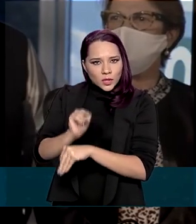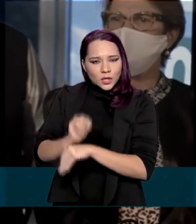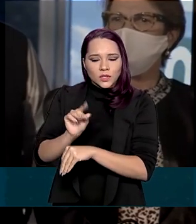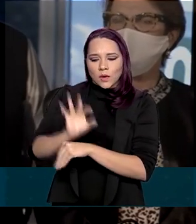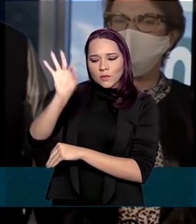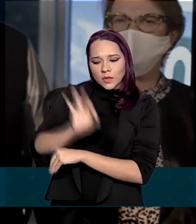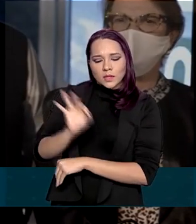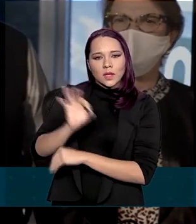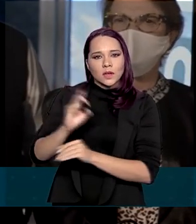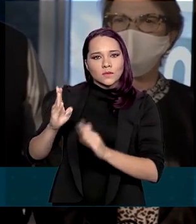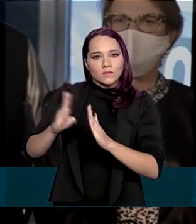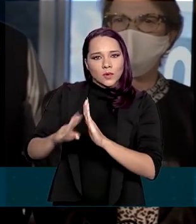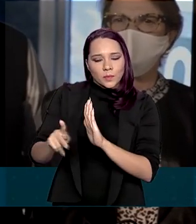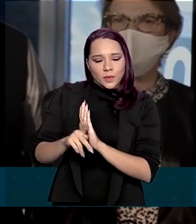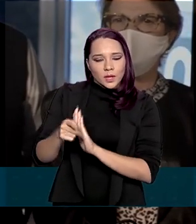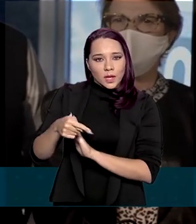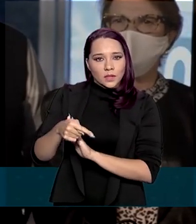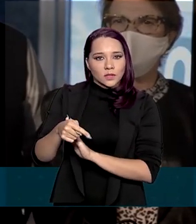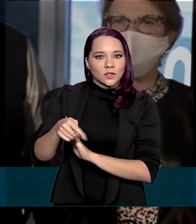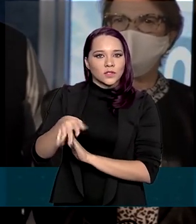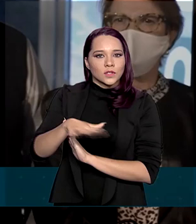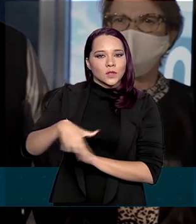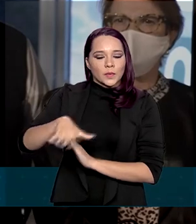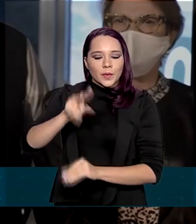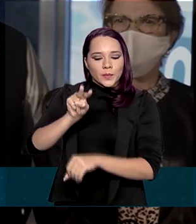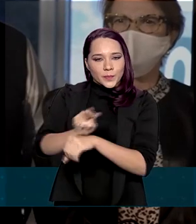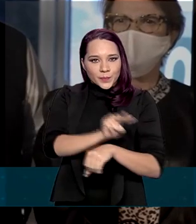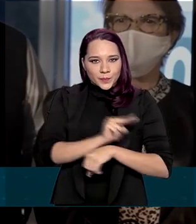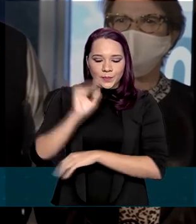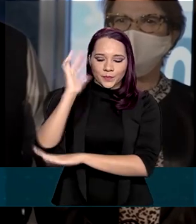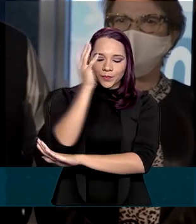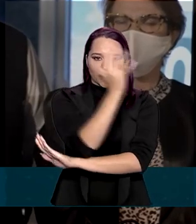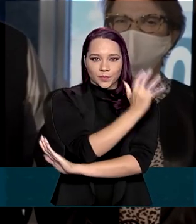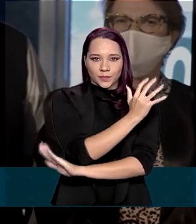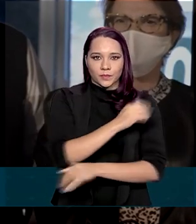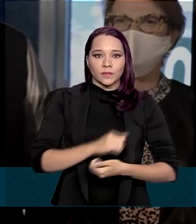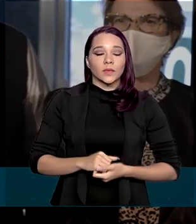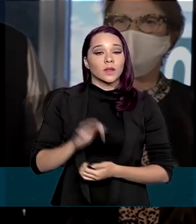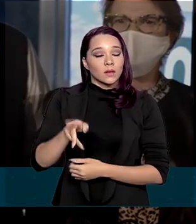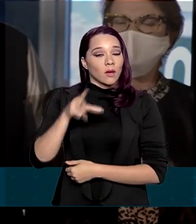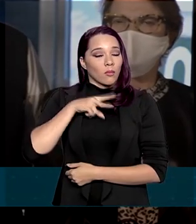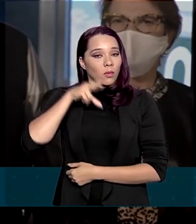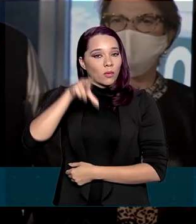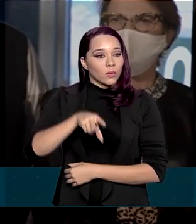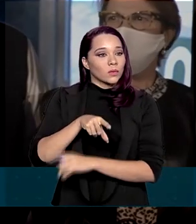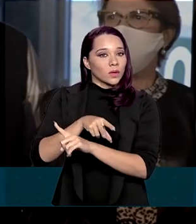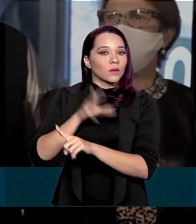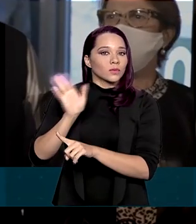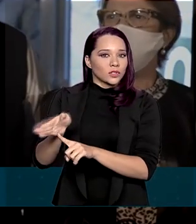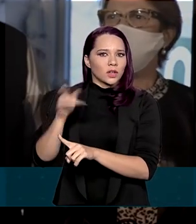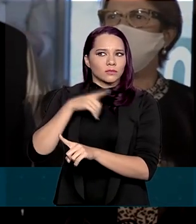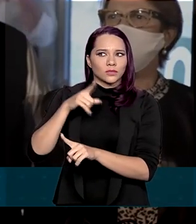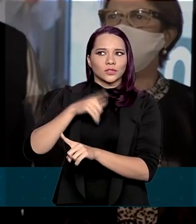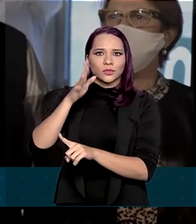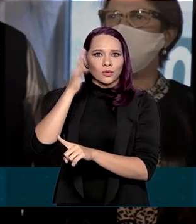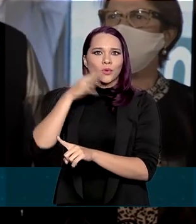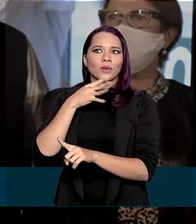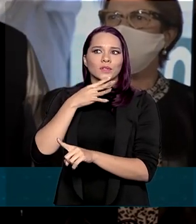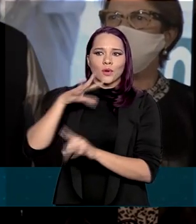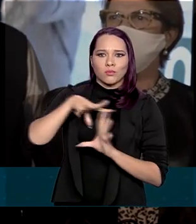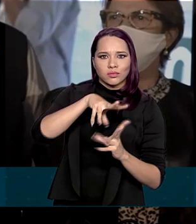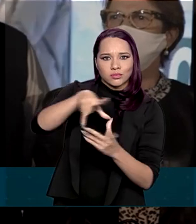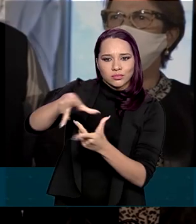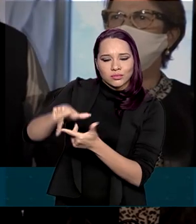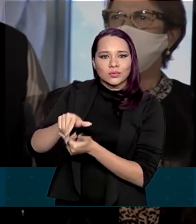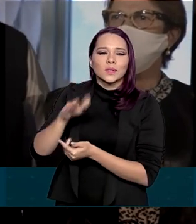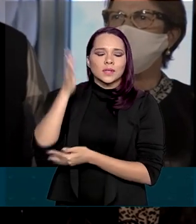das propriedades para a preservação ambiental. Portugal, que já rodava o mundo, sabia o que